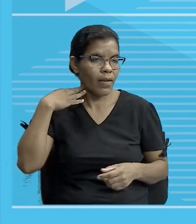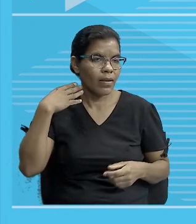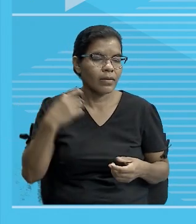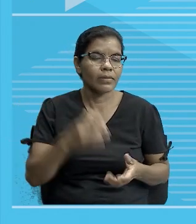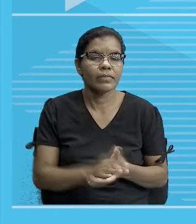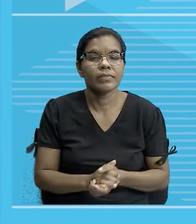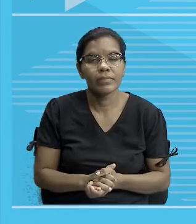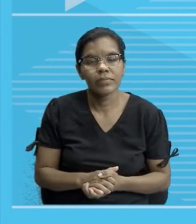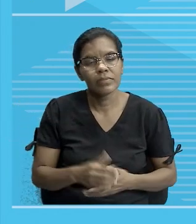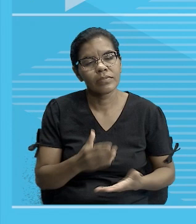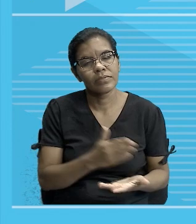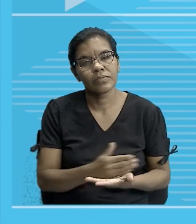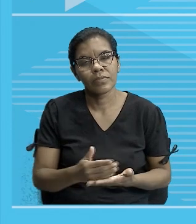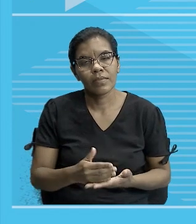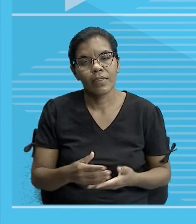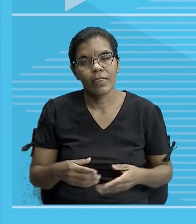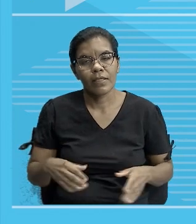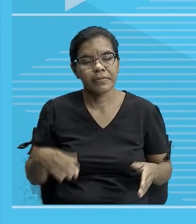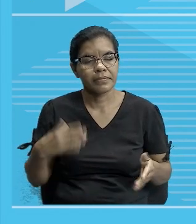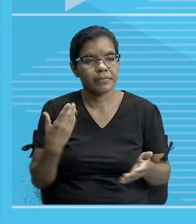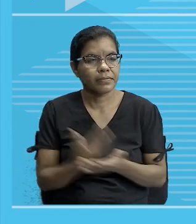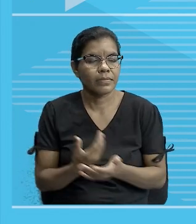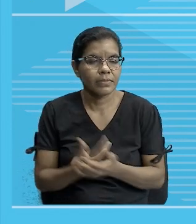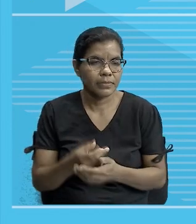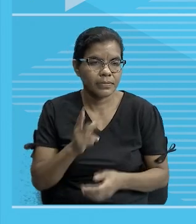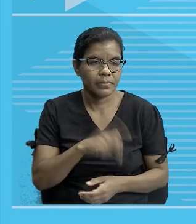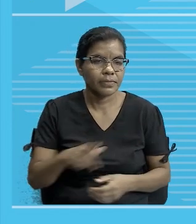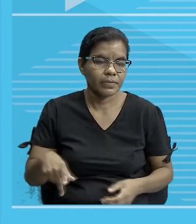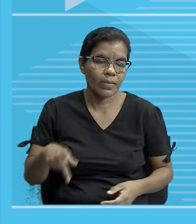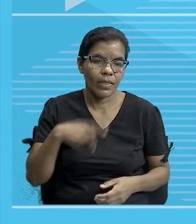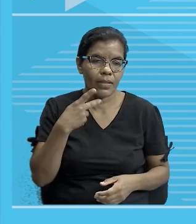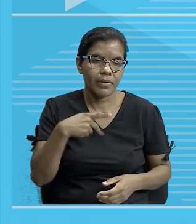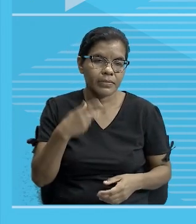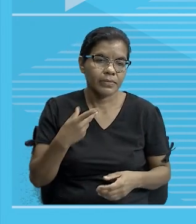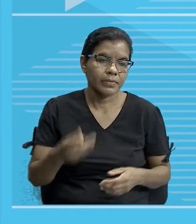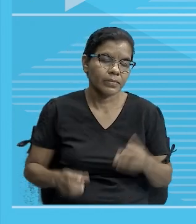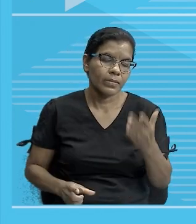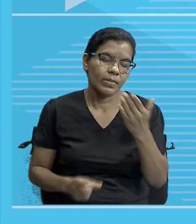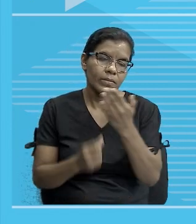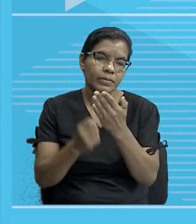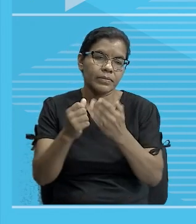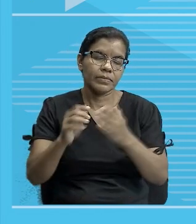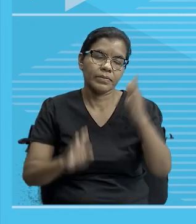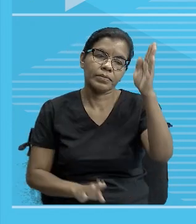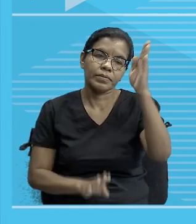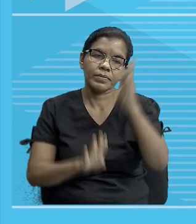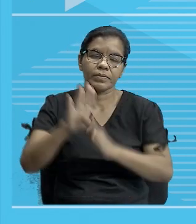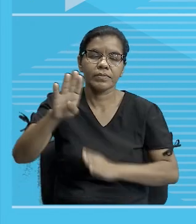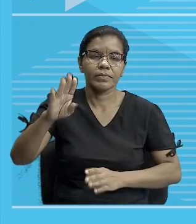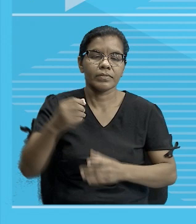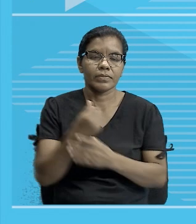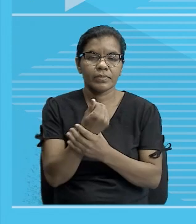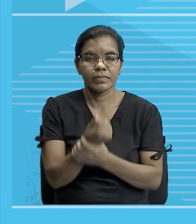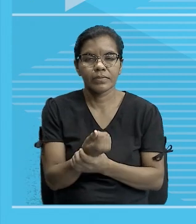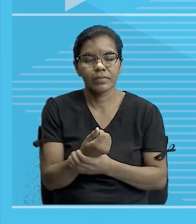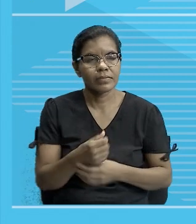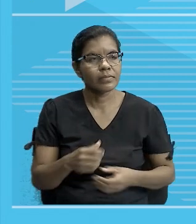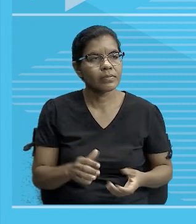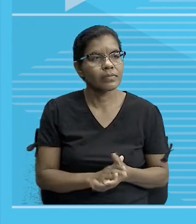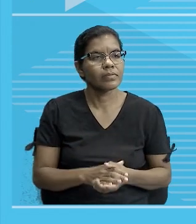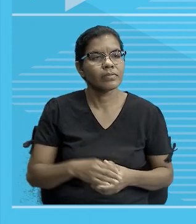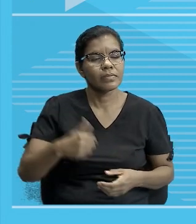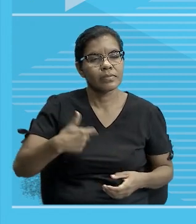disse no início da aula que a burguesia ia ascender ao poder. Perfeito. Meu rei, deixa